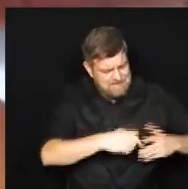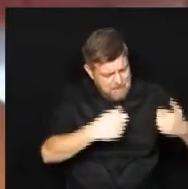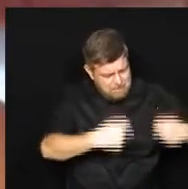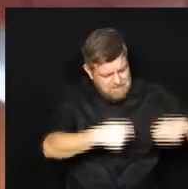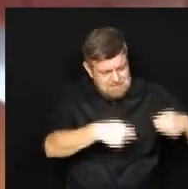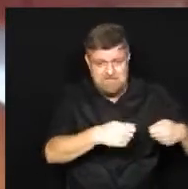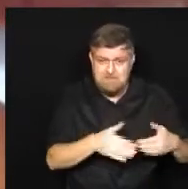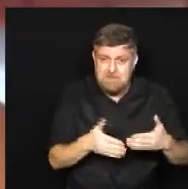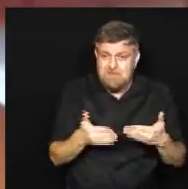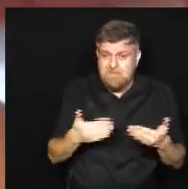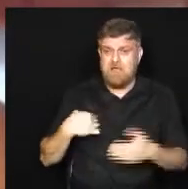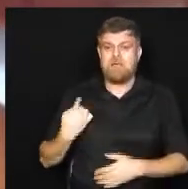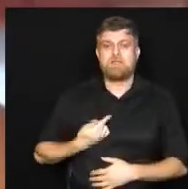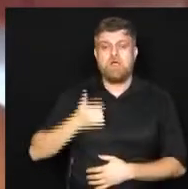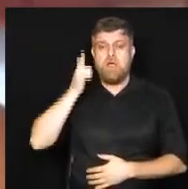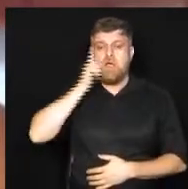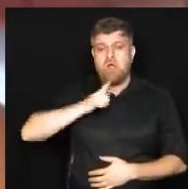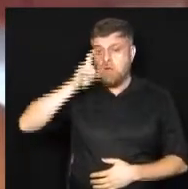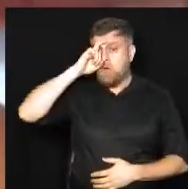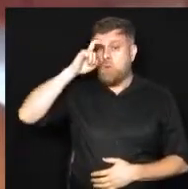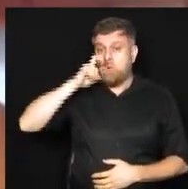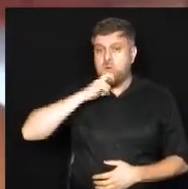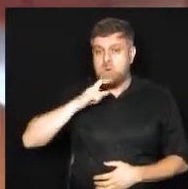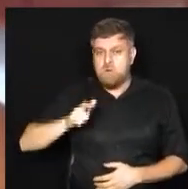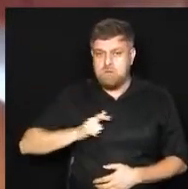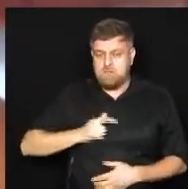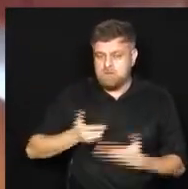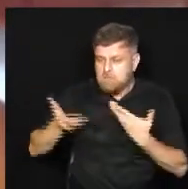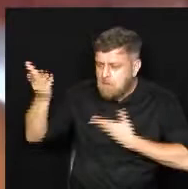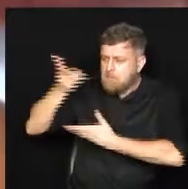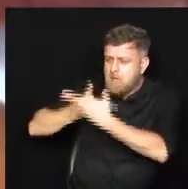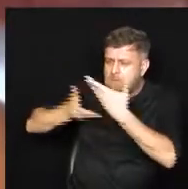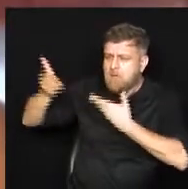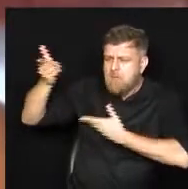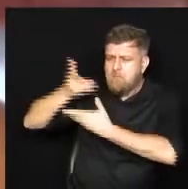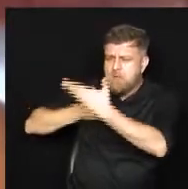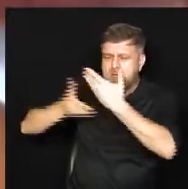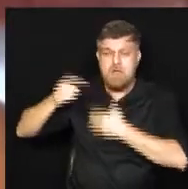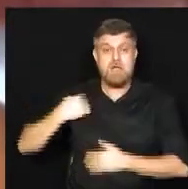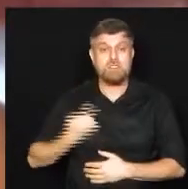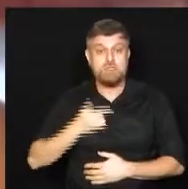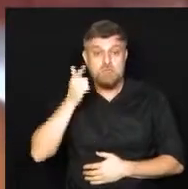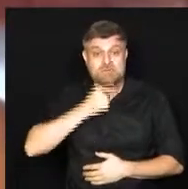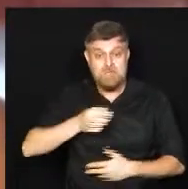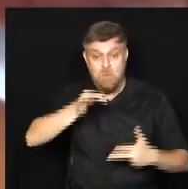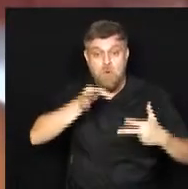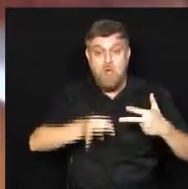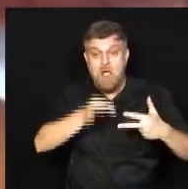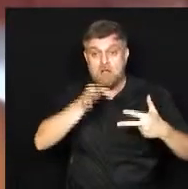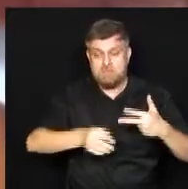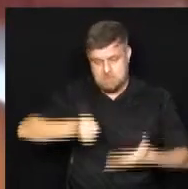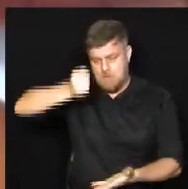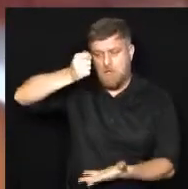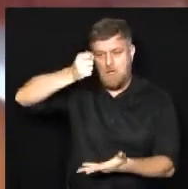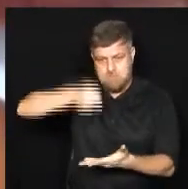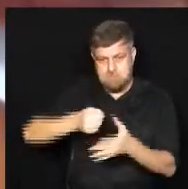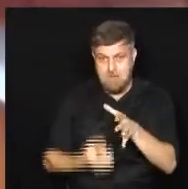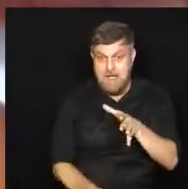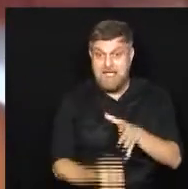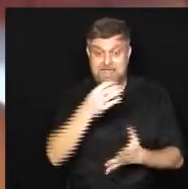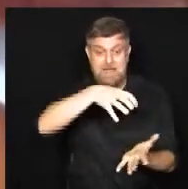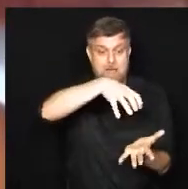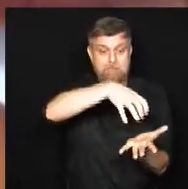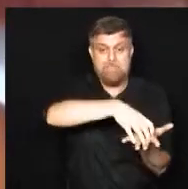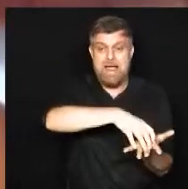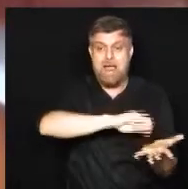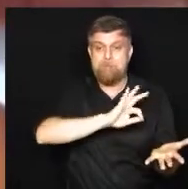ocasião, mas nós conseguimos, por meio dessa interlocução, trazer, então, e o Tribunal de Justiça decidiu pela criação da